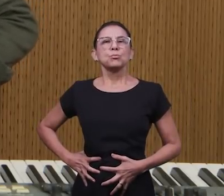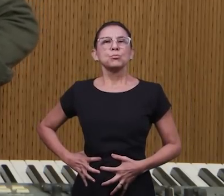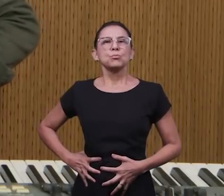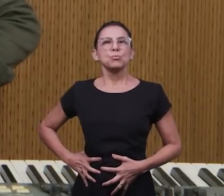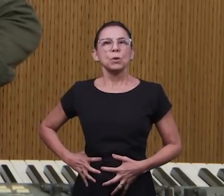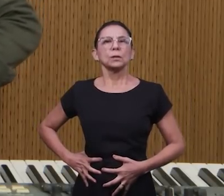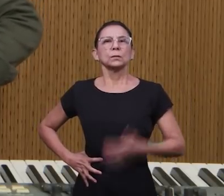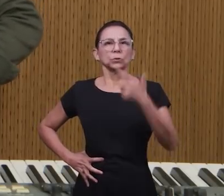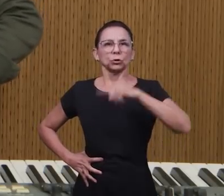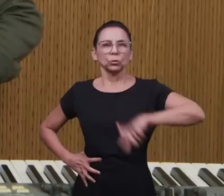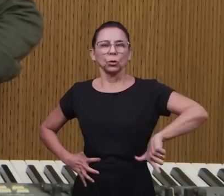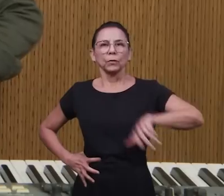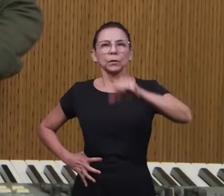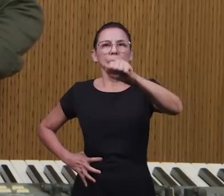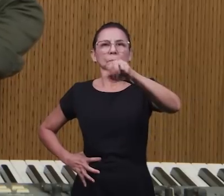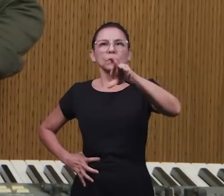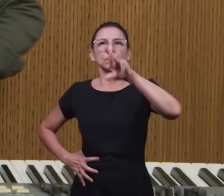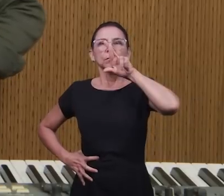Inspirou pelo nariz,